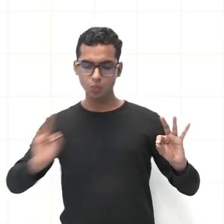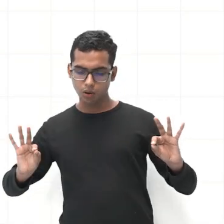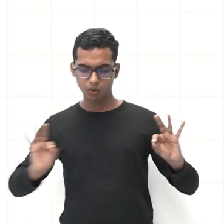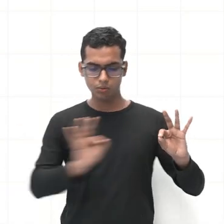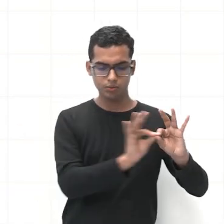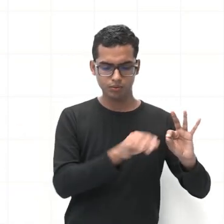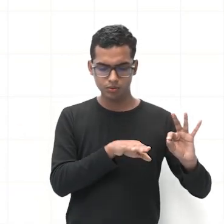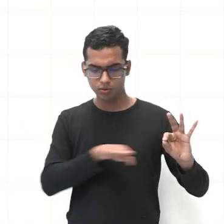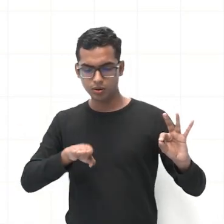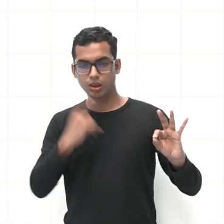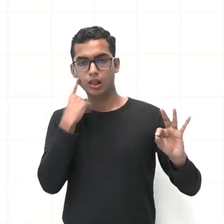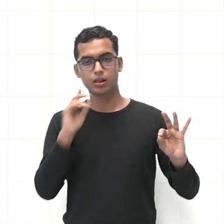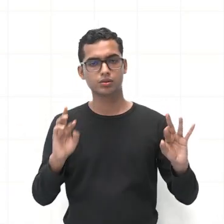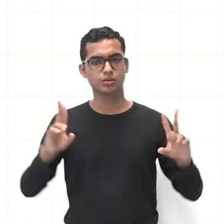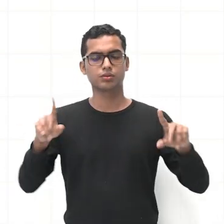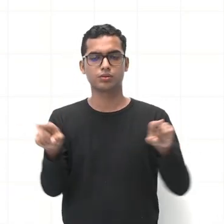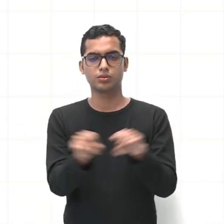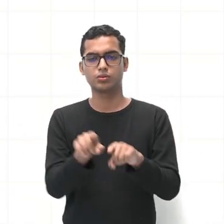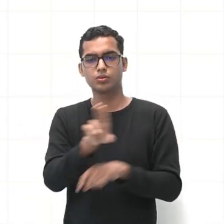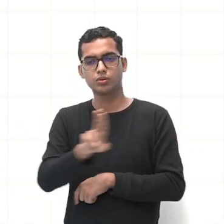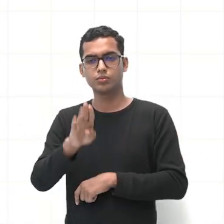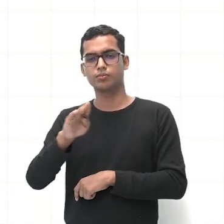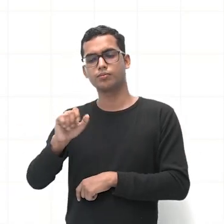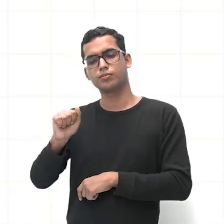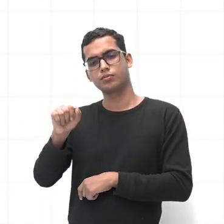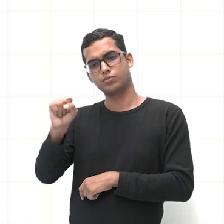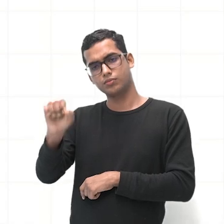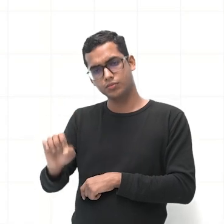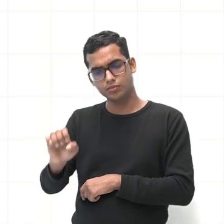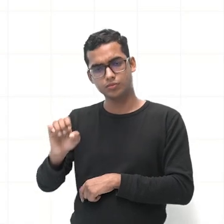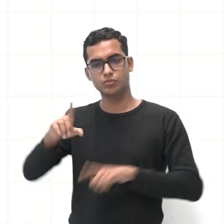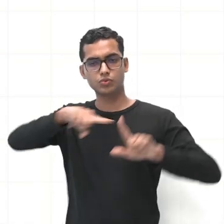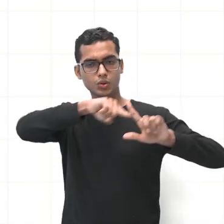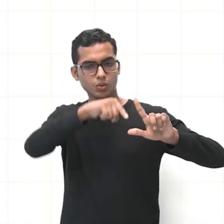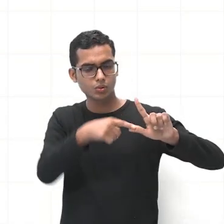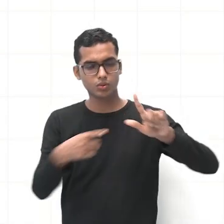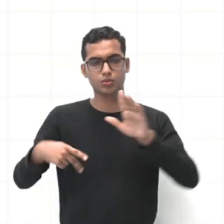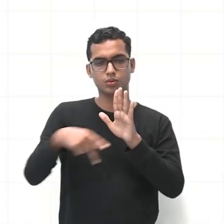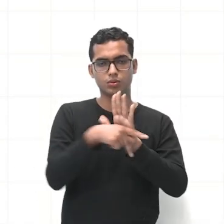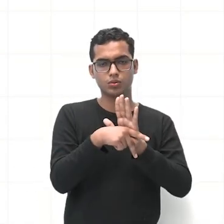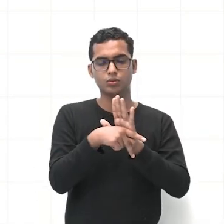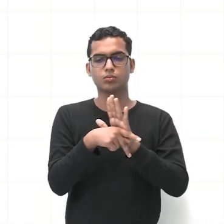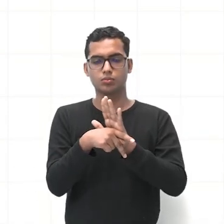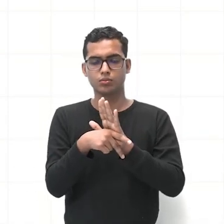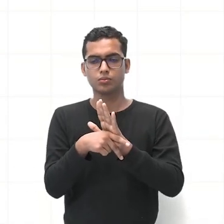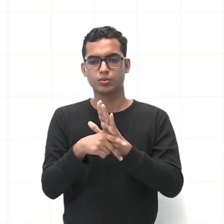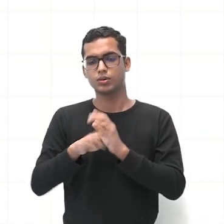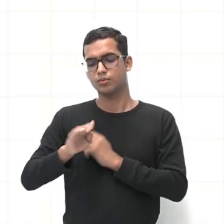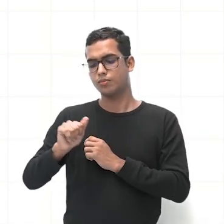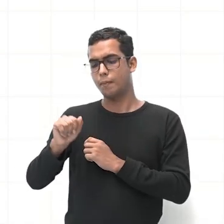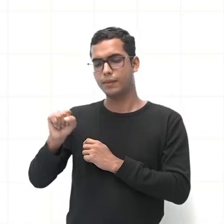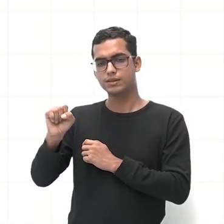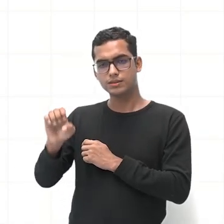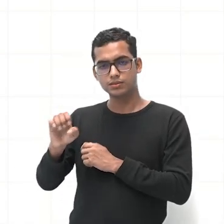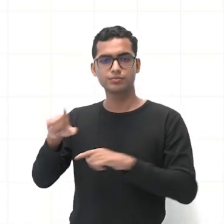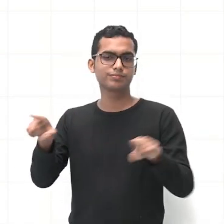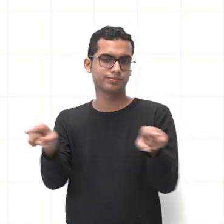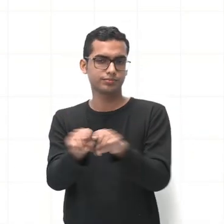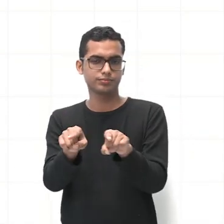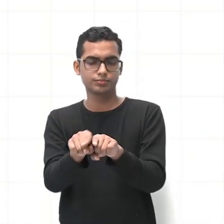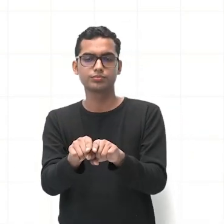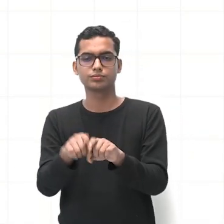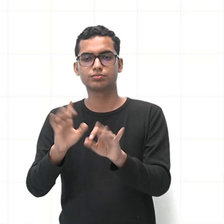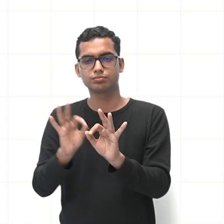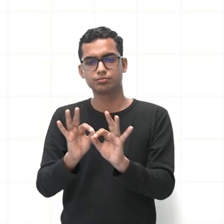do triângulo. Os dois ângulos que pertencem à base vão possuir medidas também congruentes. Então,